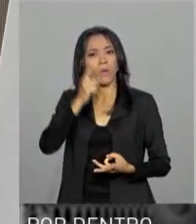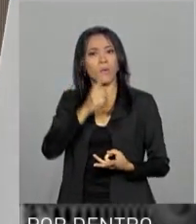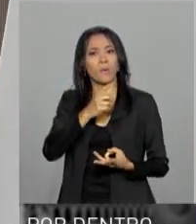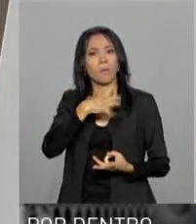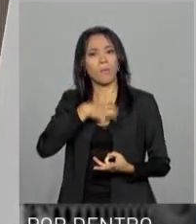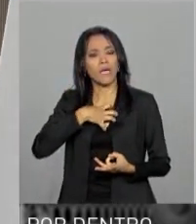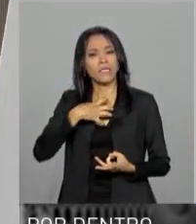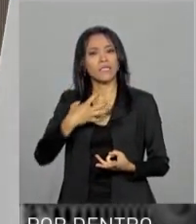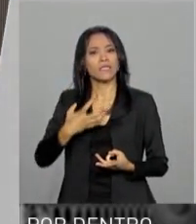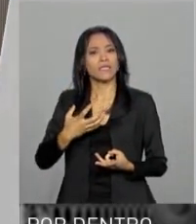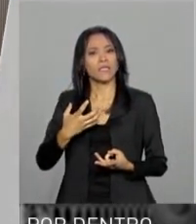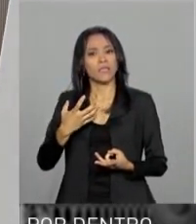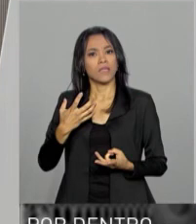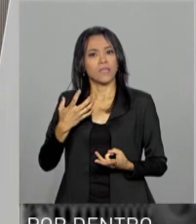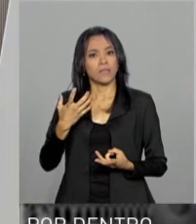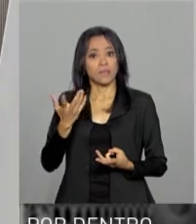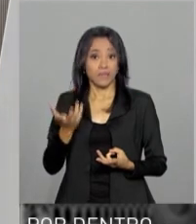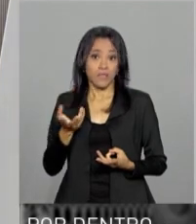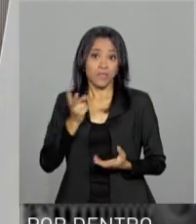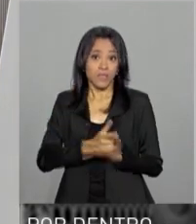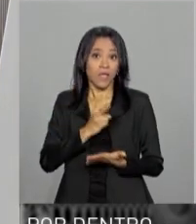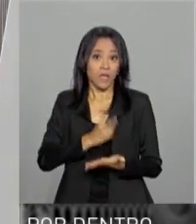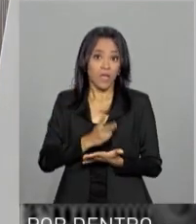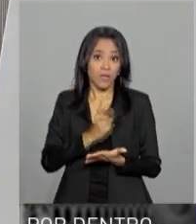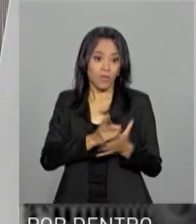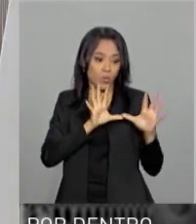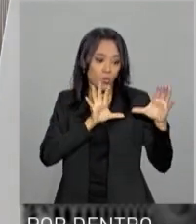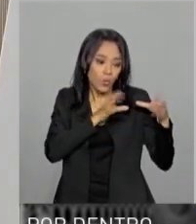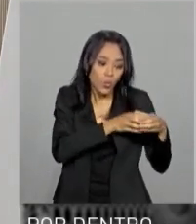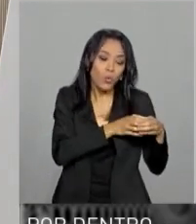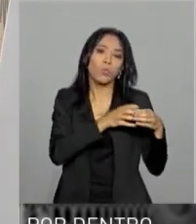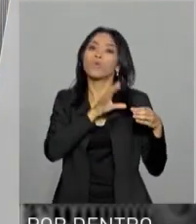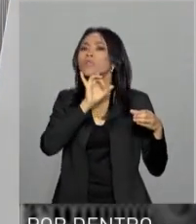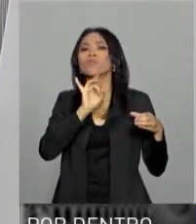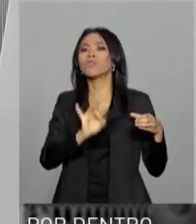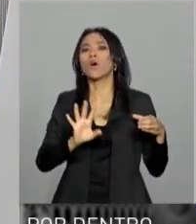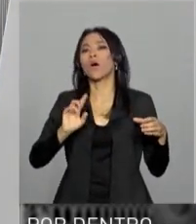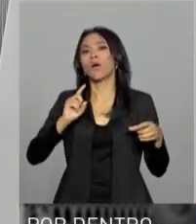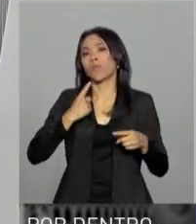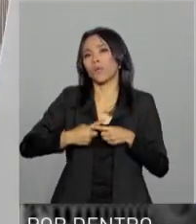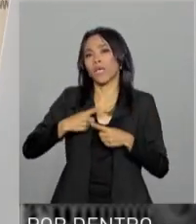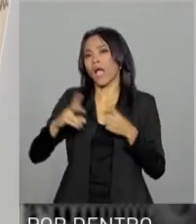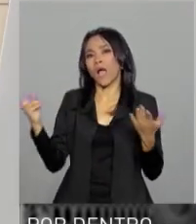perdão um observador permanente e não apenas em situações excepcionais